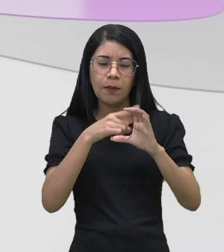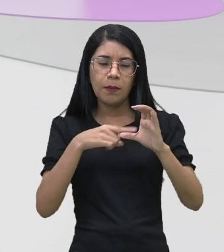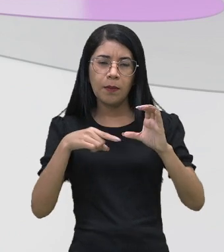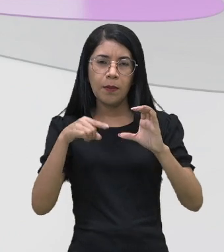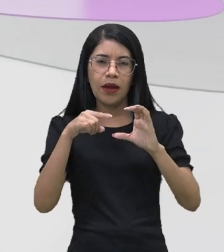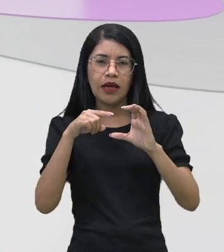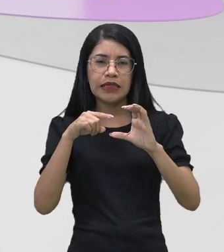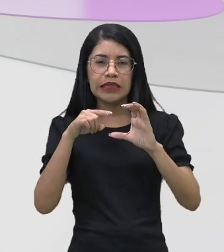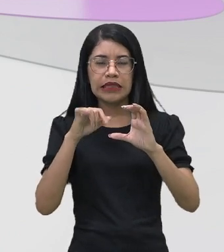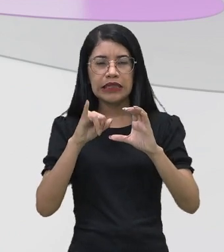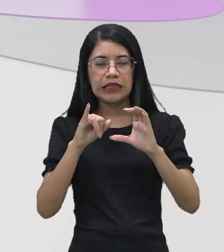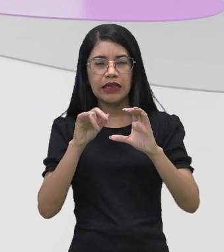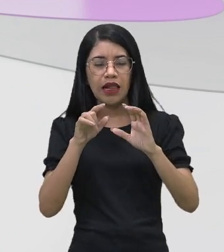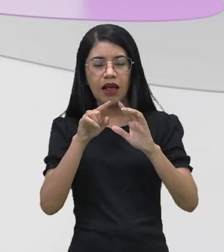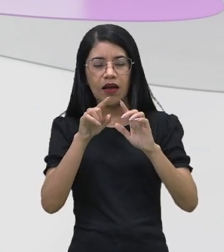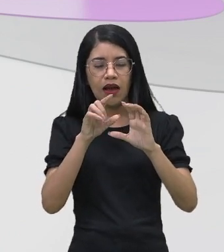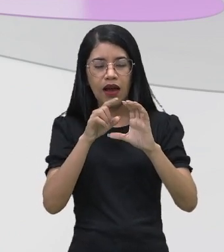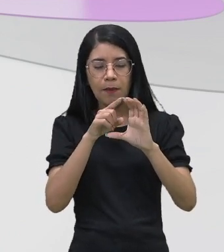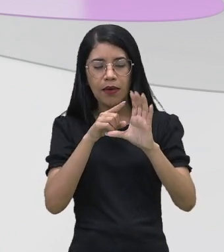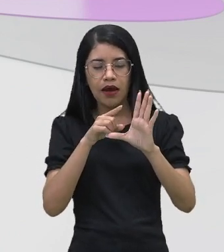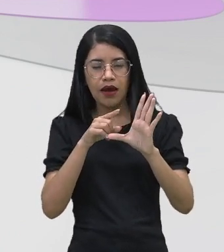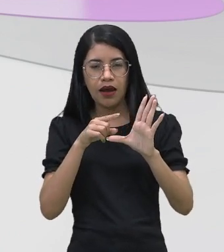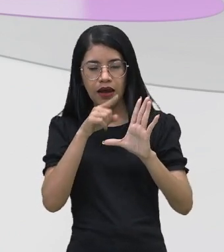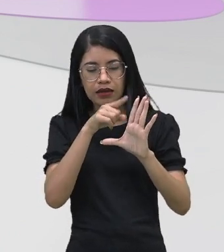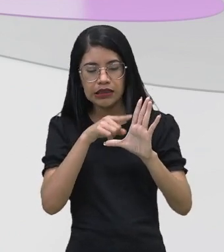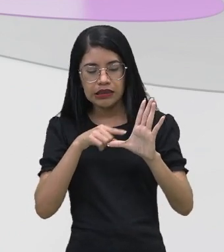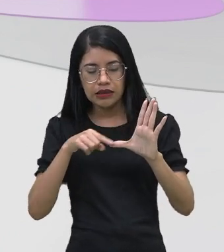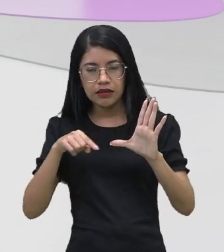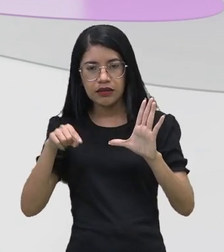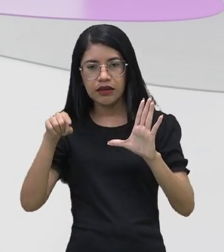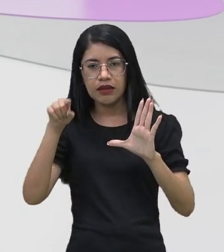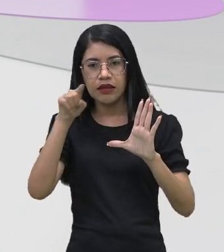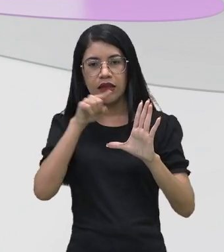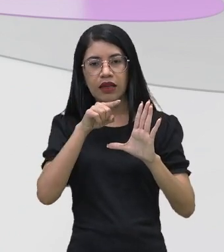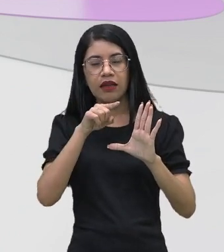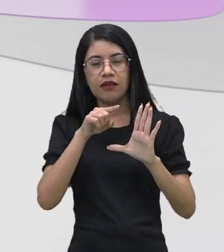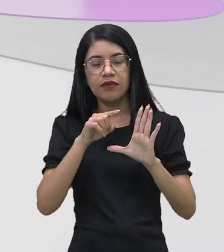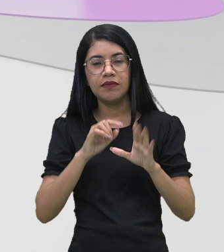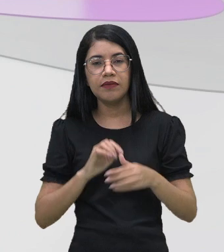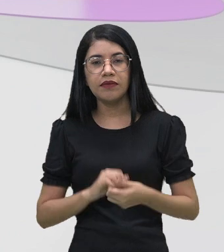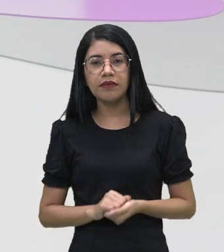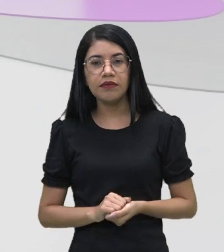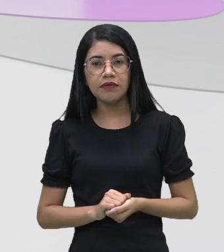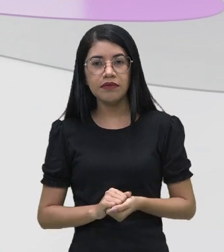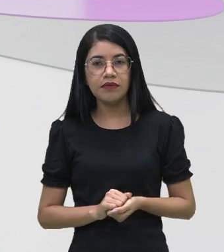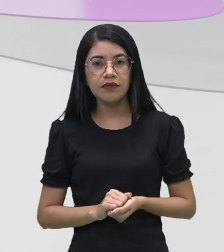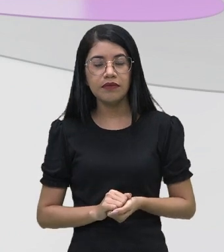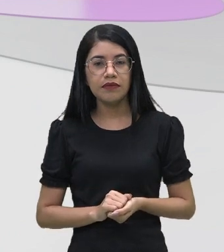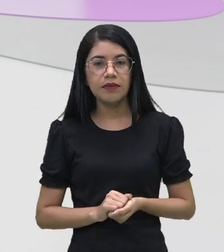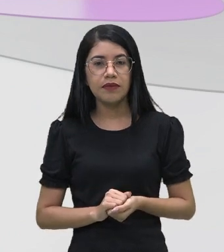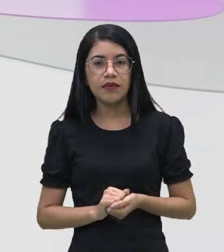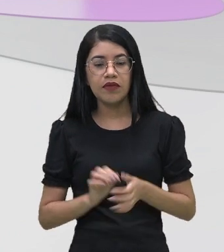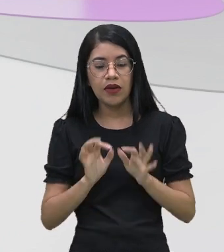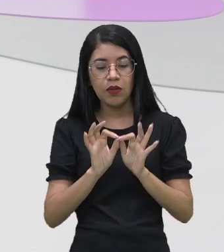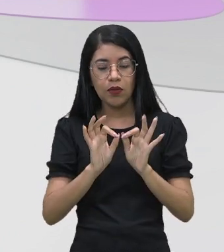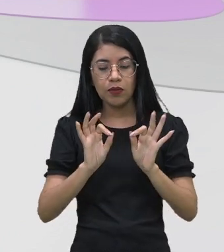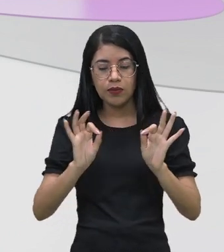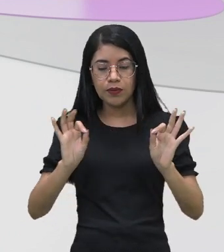Essa parte vermelha, né? Toda essa borda, né? Ó, o comprimento da